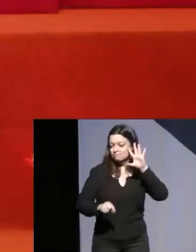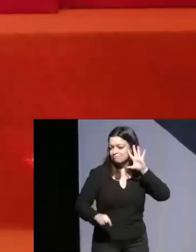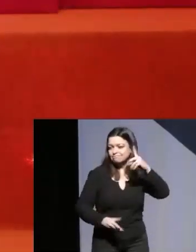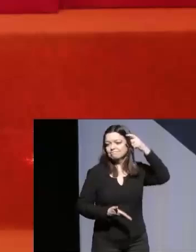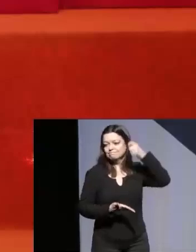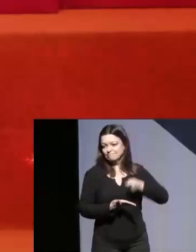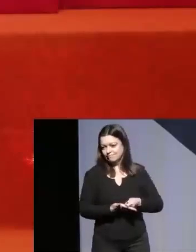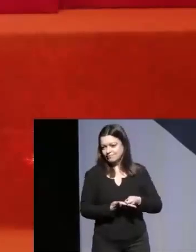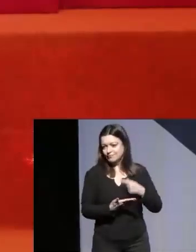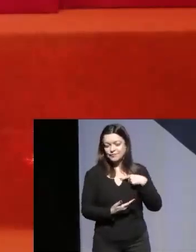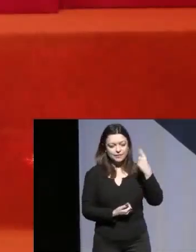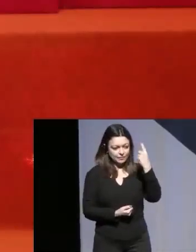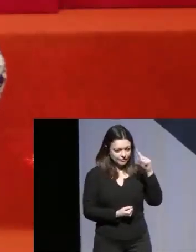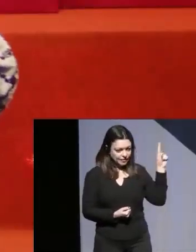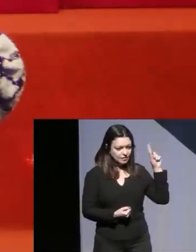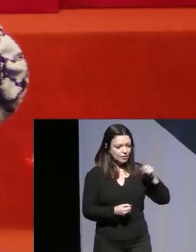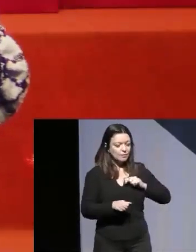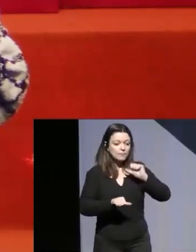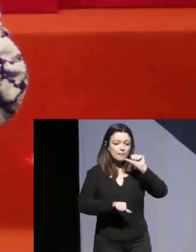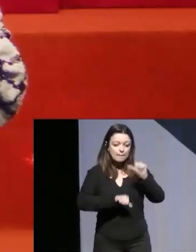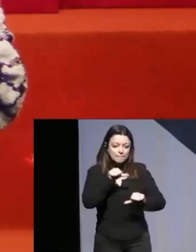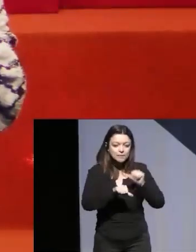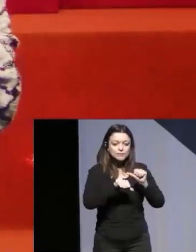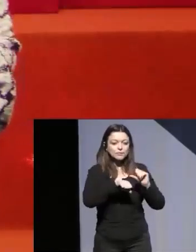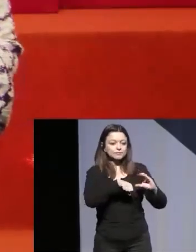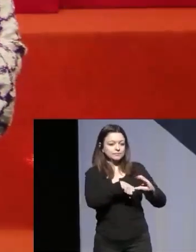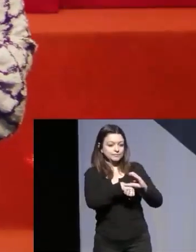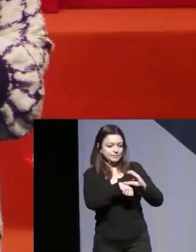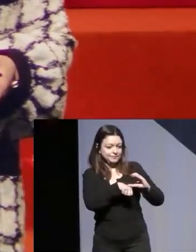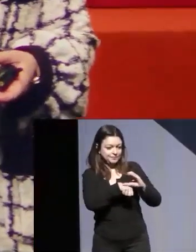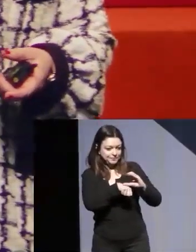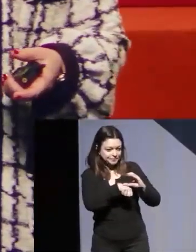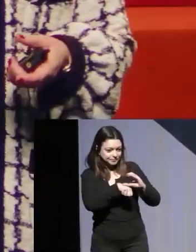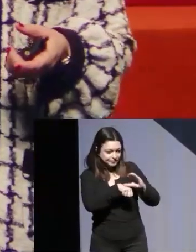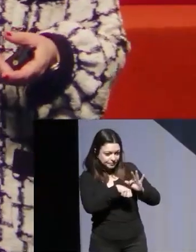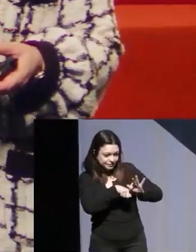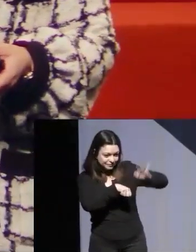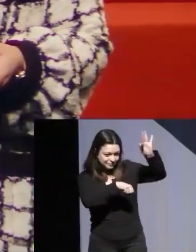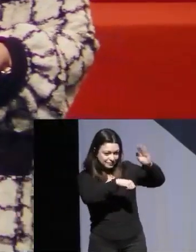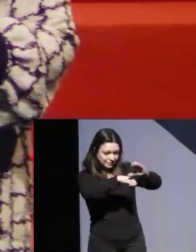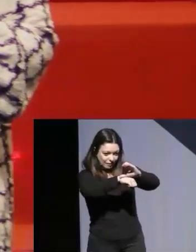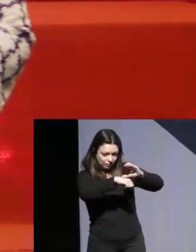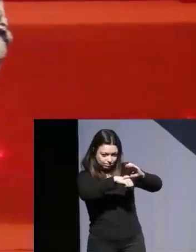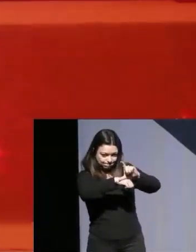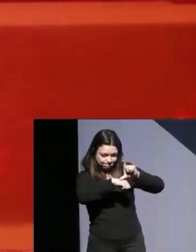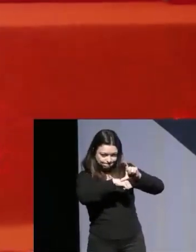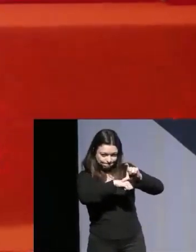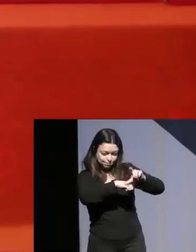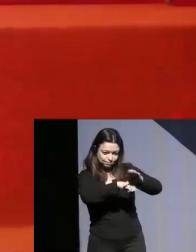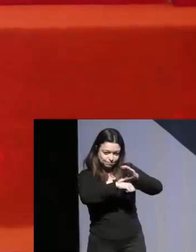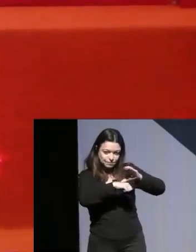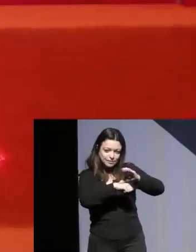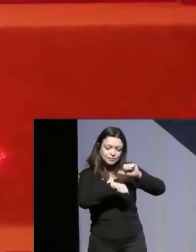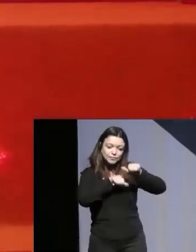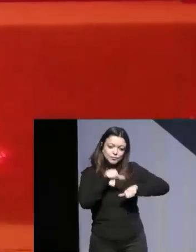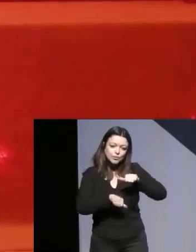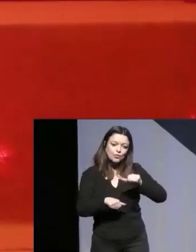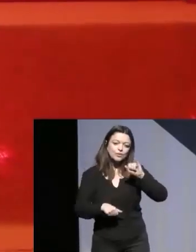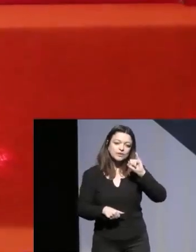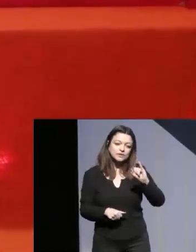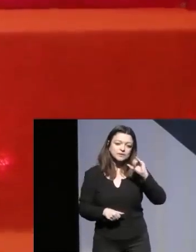e foi alterada a Constituição Federal no que diz respeito, principalmente ao ICMS,